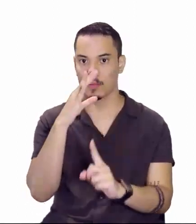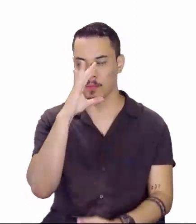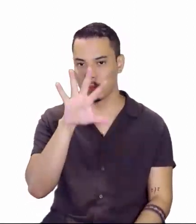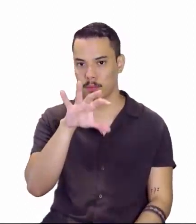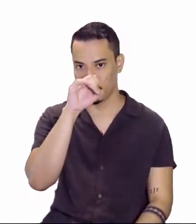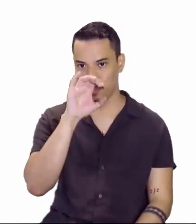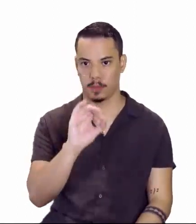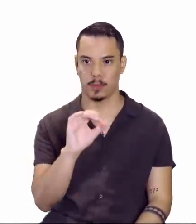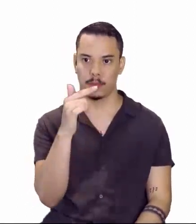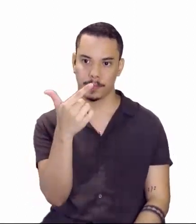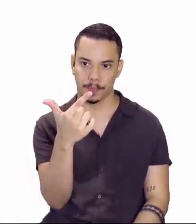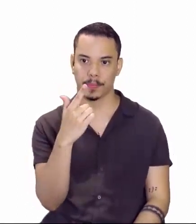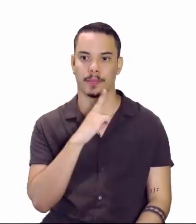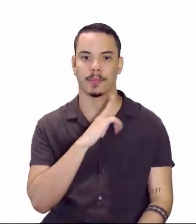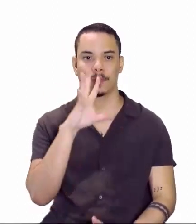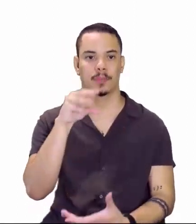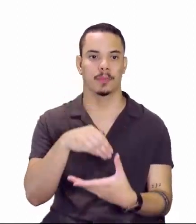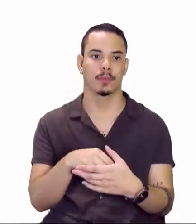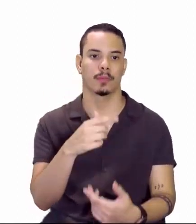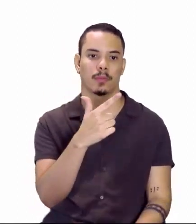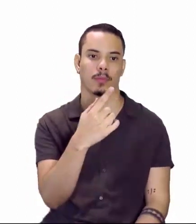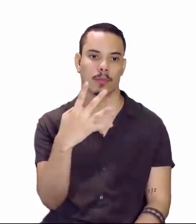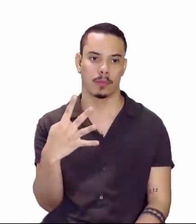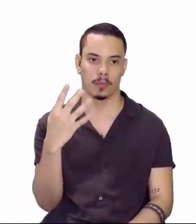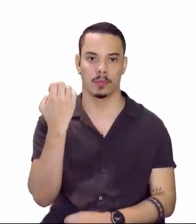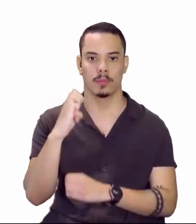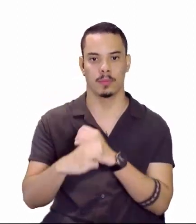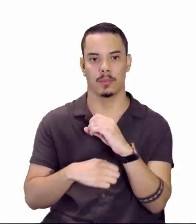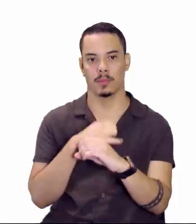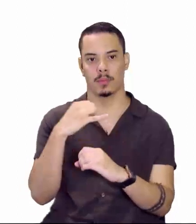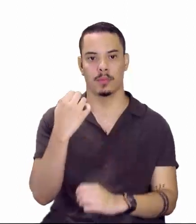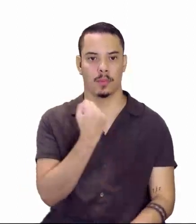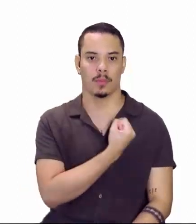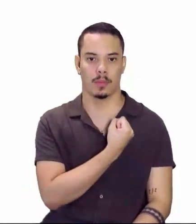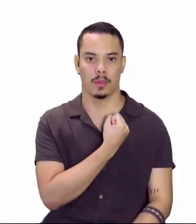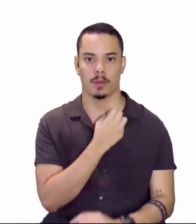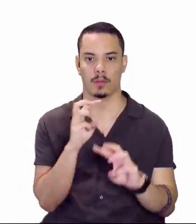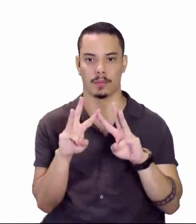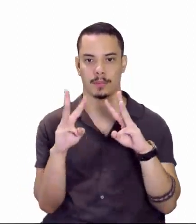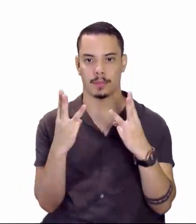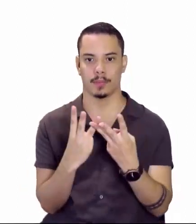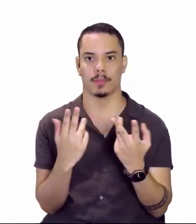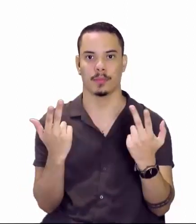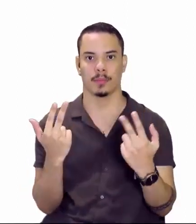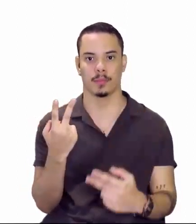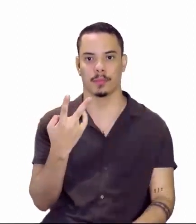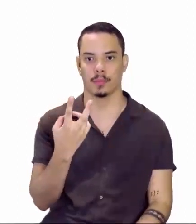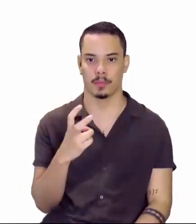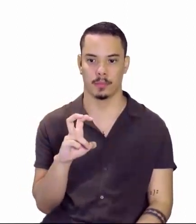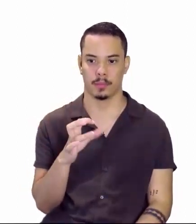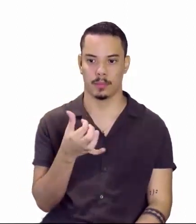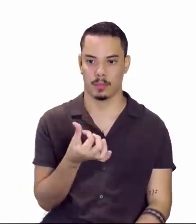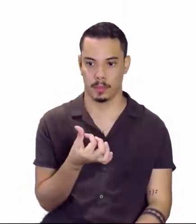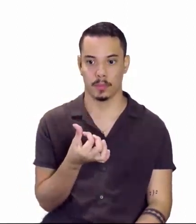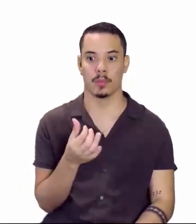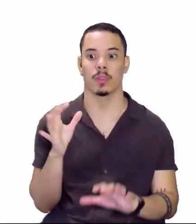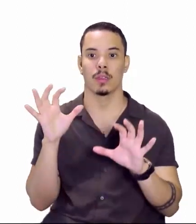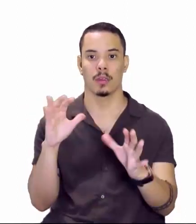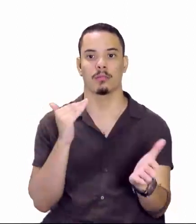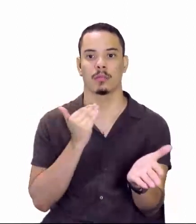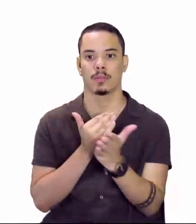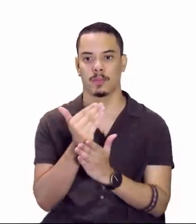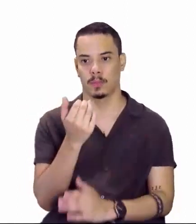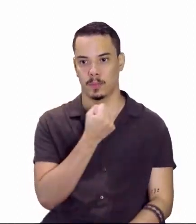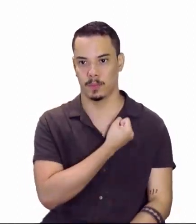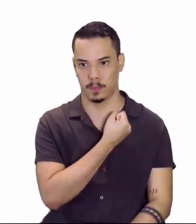possui 24 elétrons e número de massa igual a 56. Daí, o